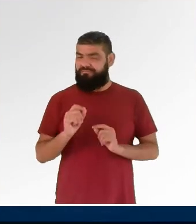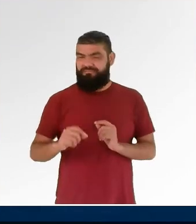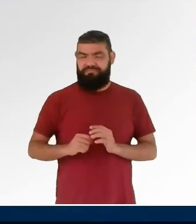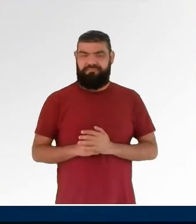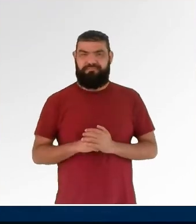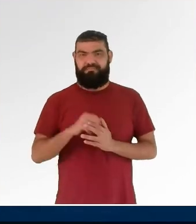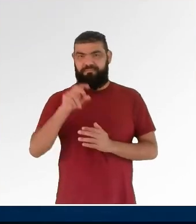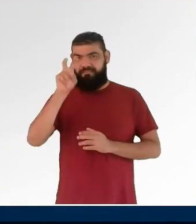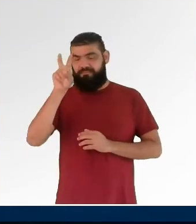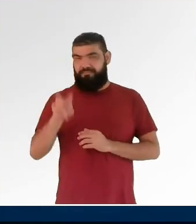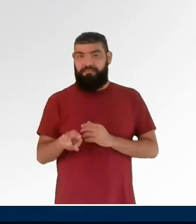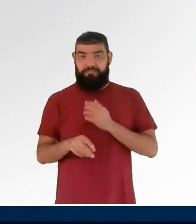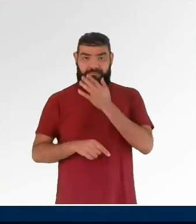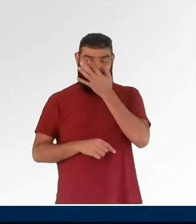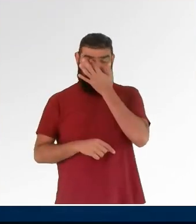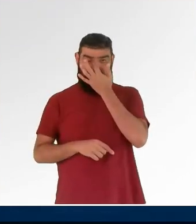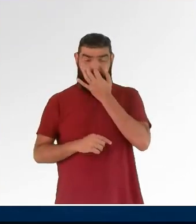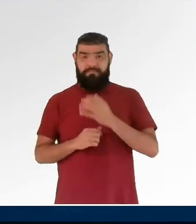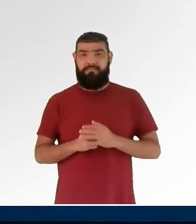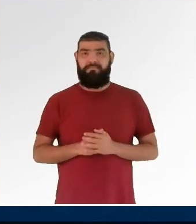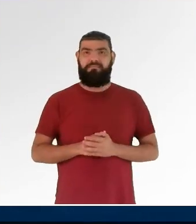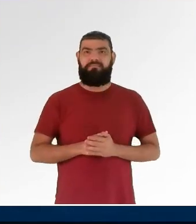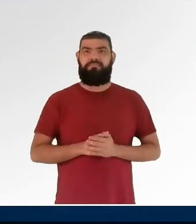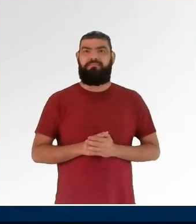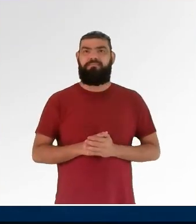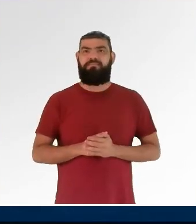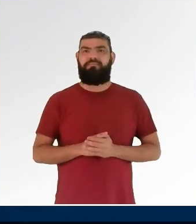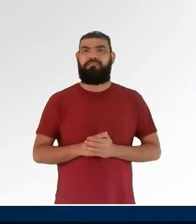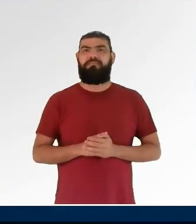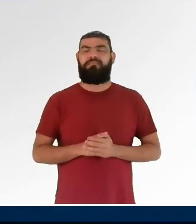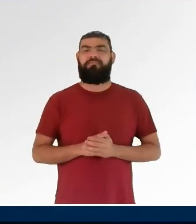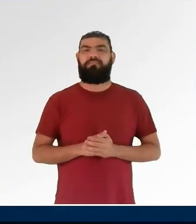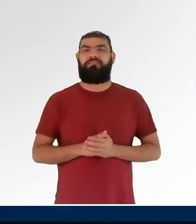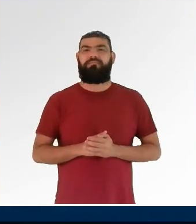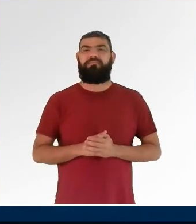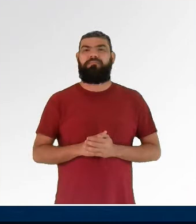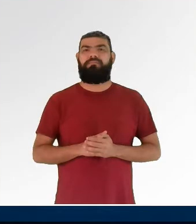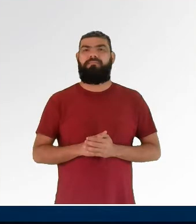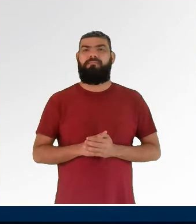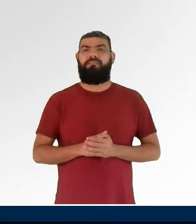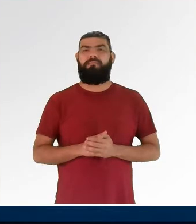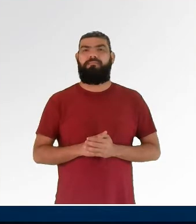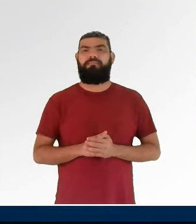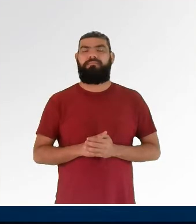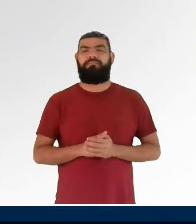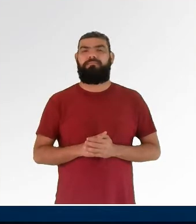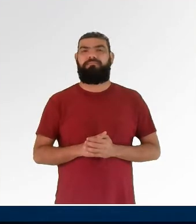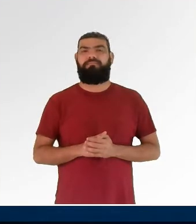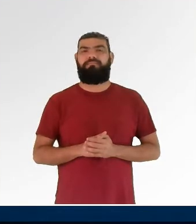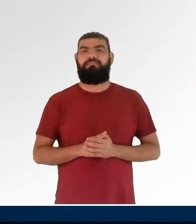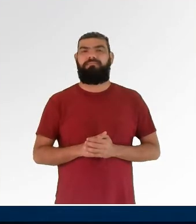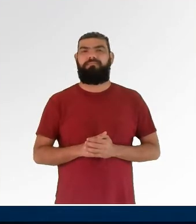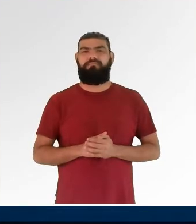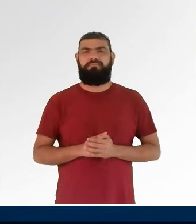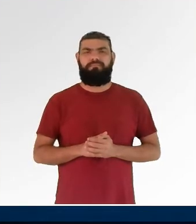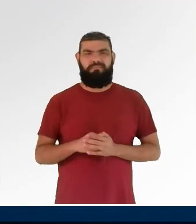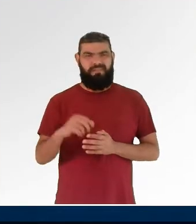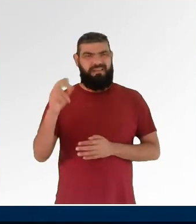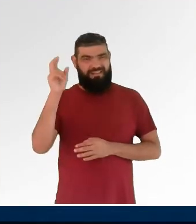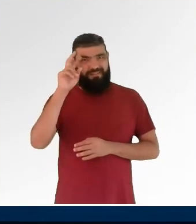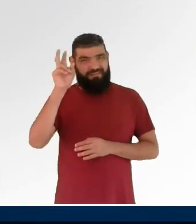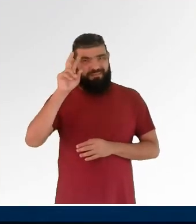disso, minha vida foi osso duro de roer. E aí, lembrou algum outro personagem para